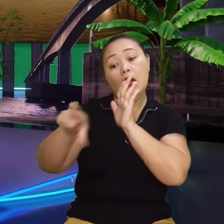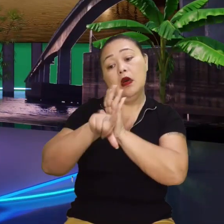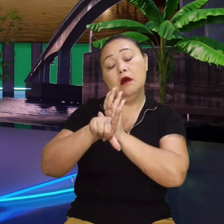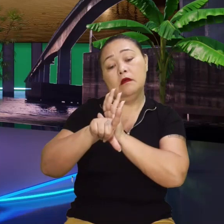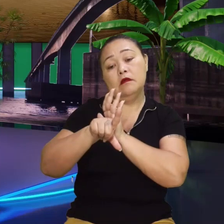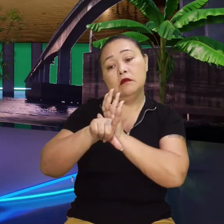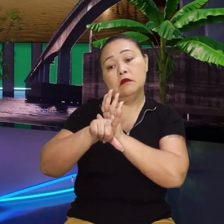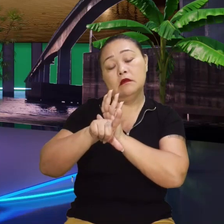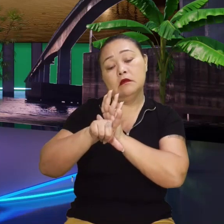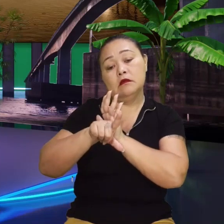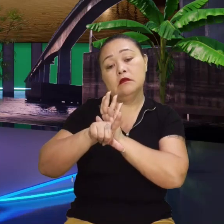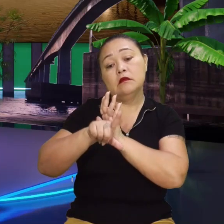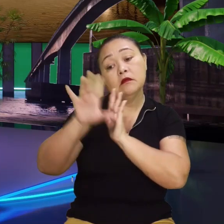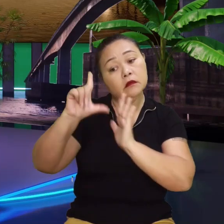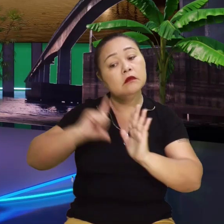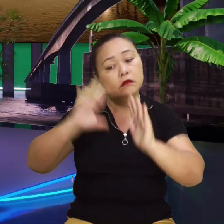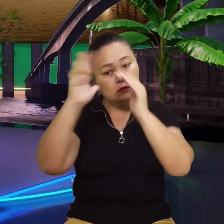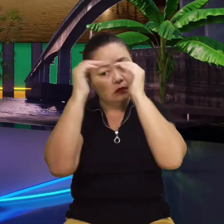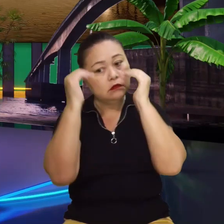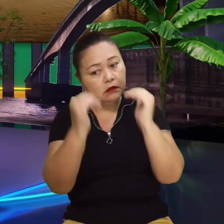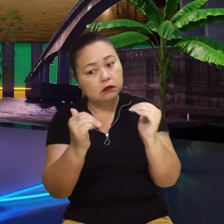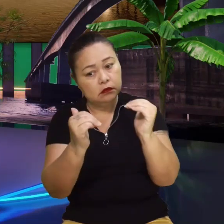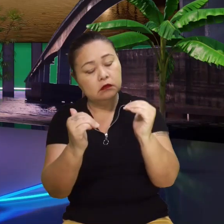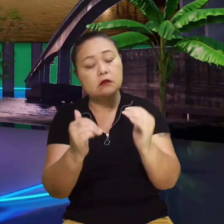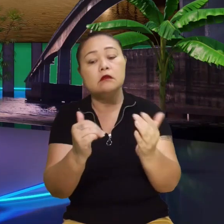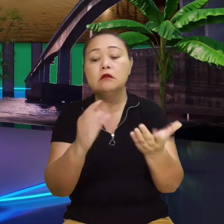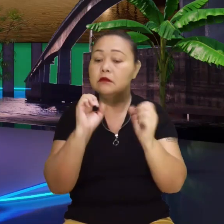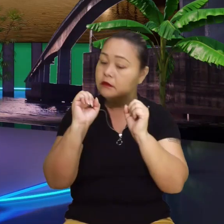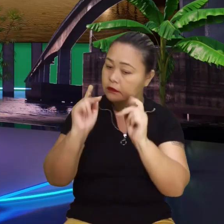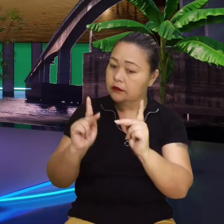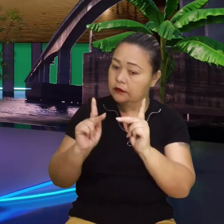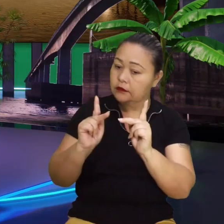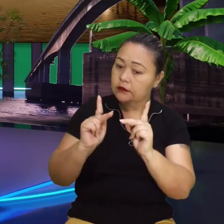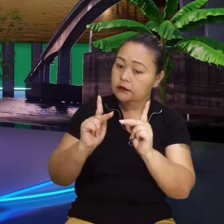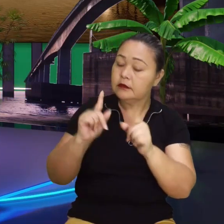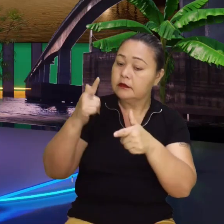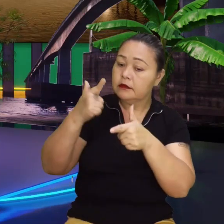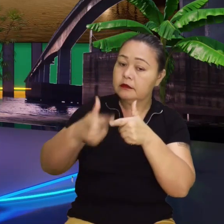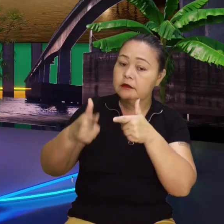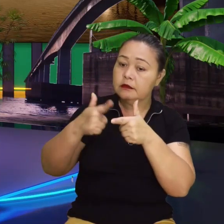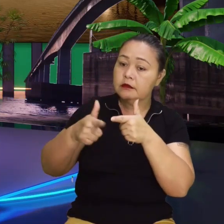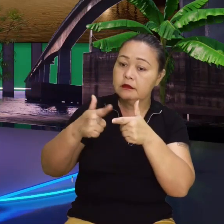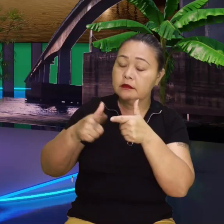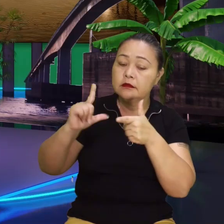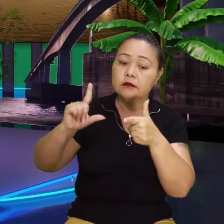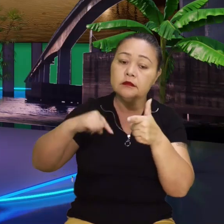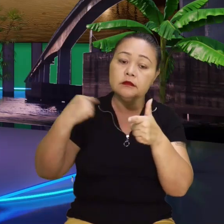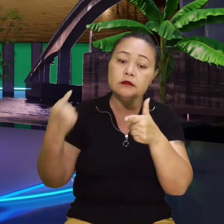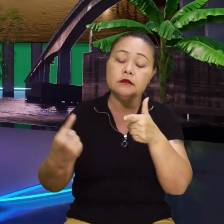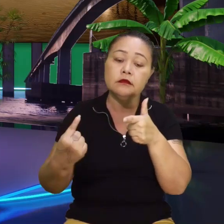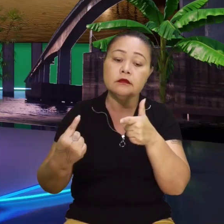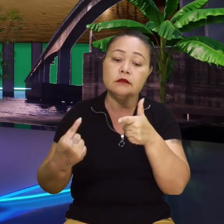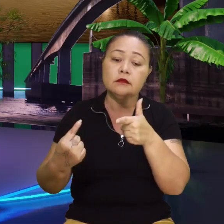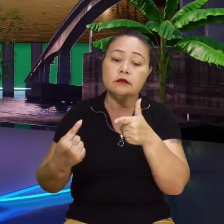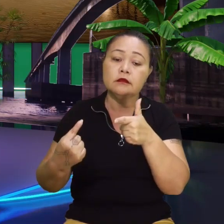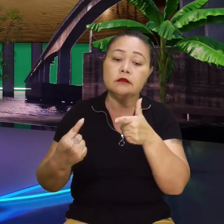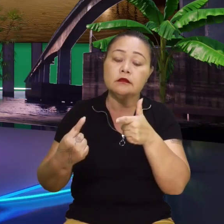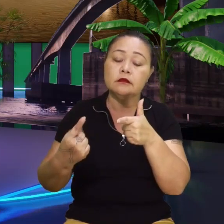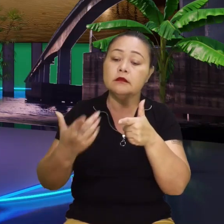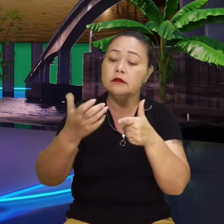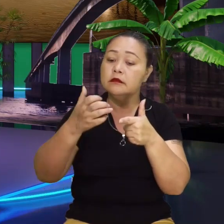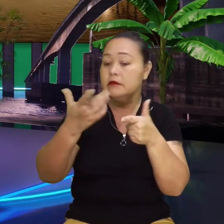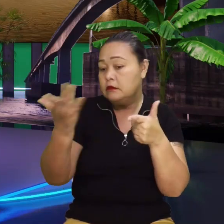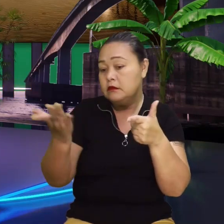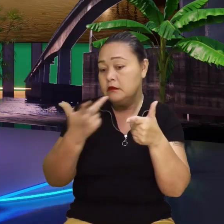lei isso tem que ser respeitado OK o problema nós temos um dos problemas é